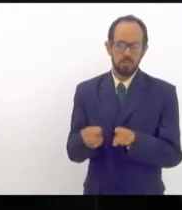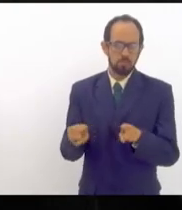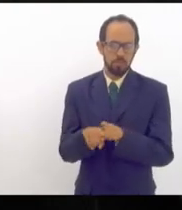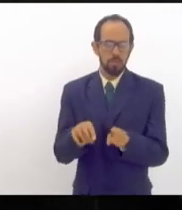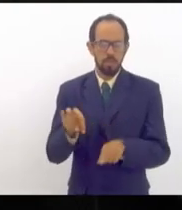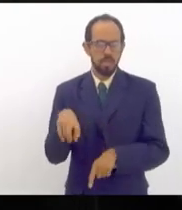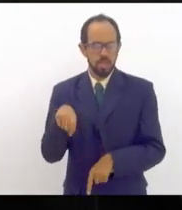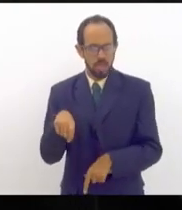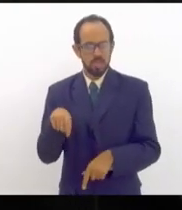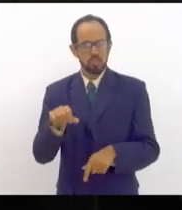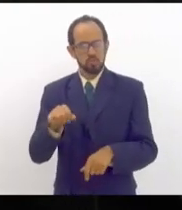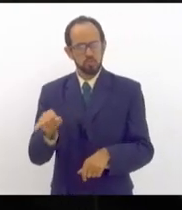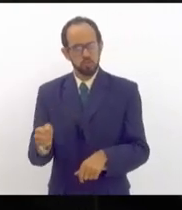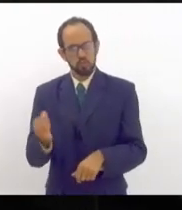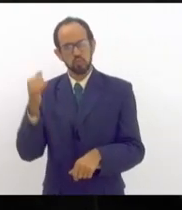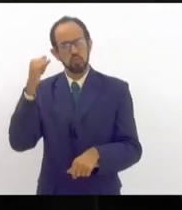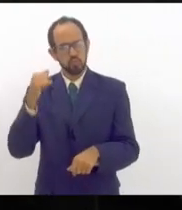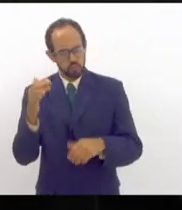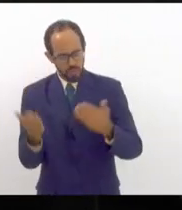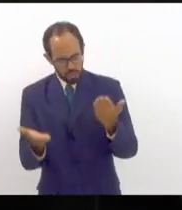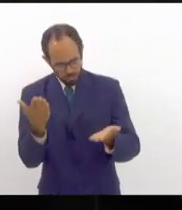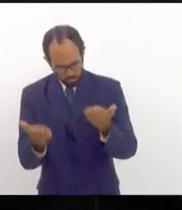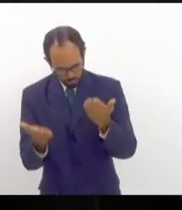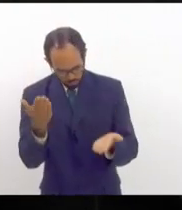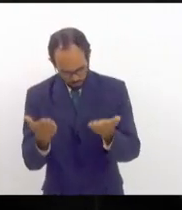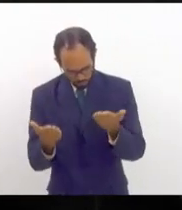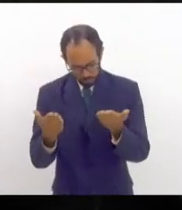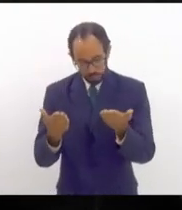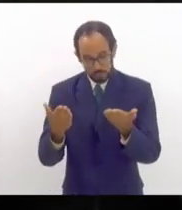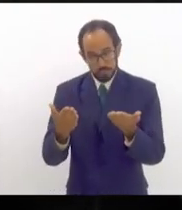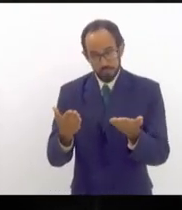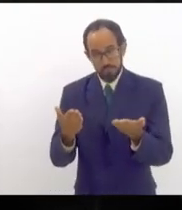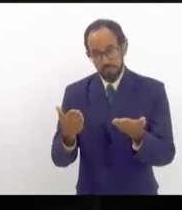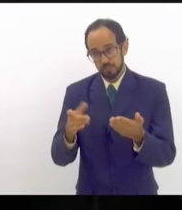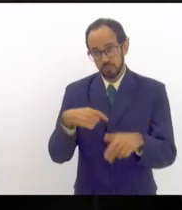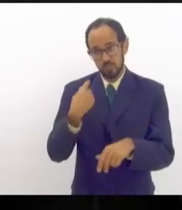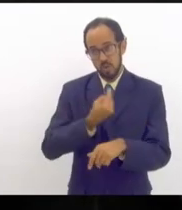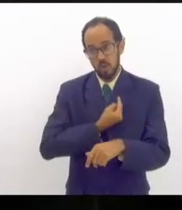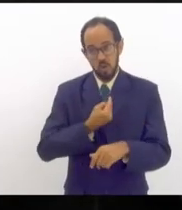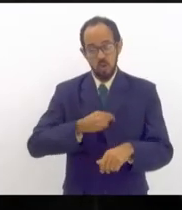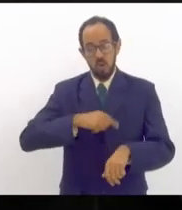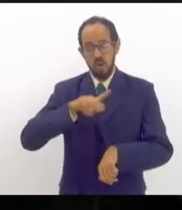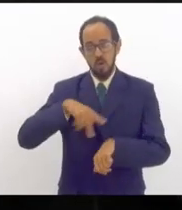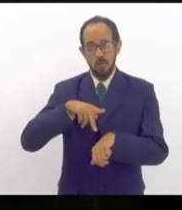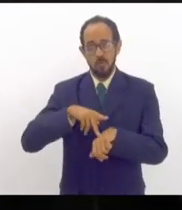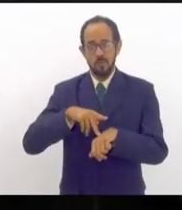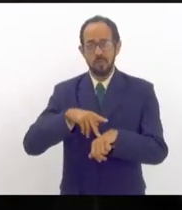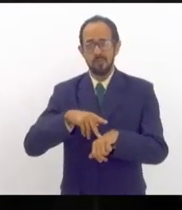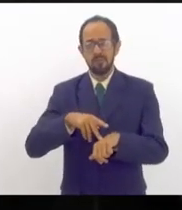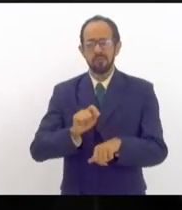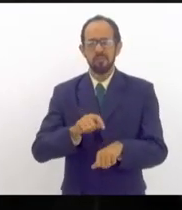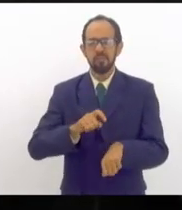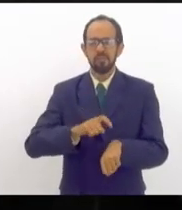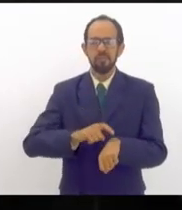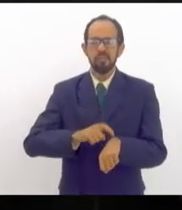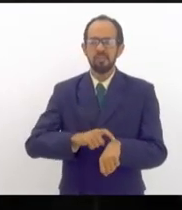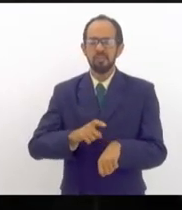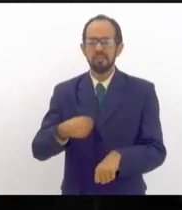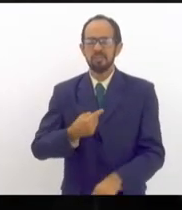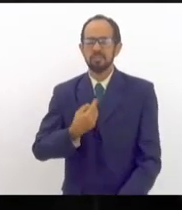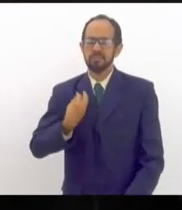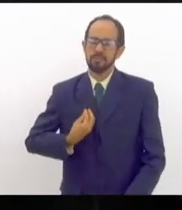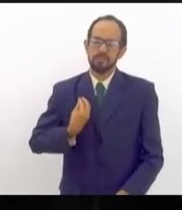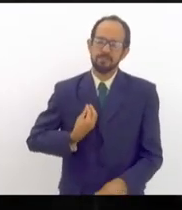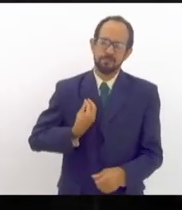juros que sejam equilibradas com o nosso o nosso país com o momento que a gente está